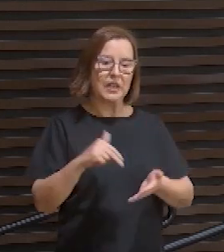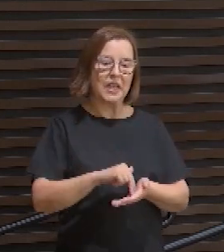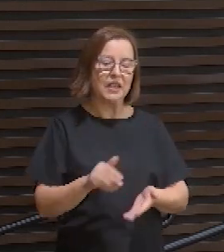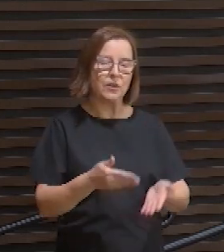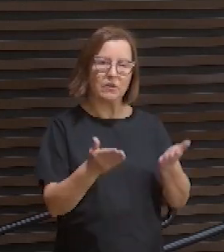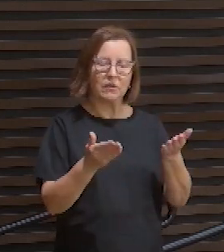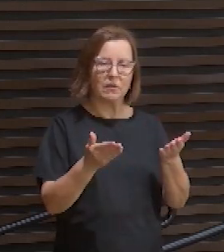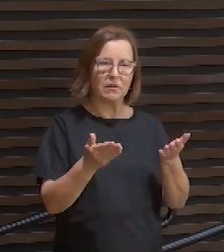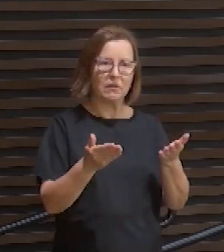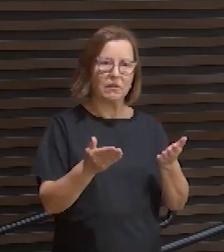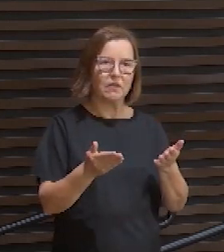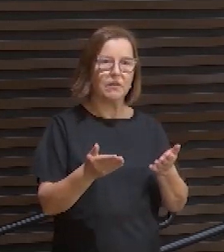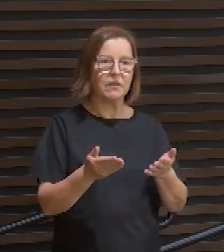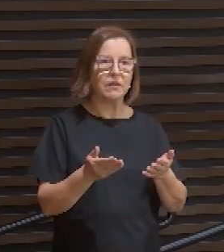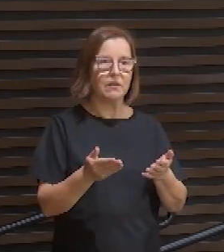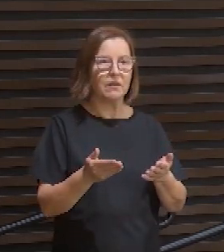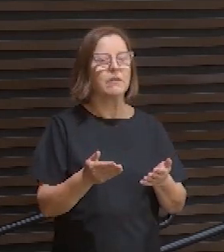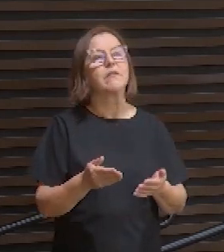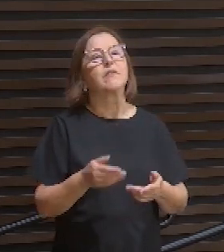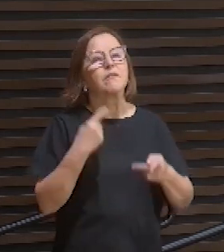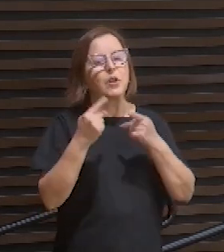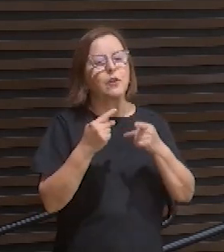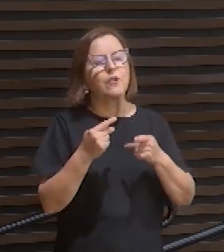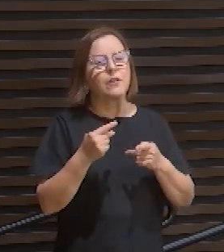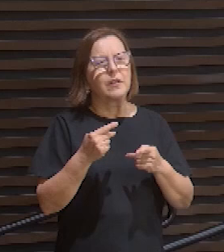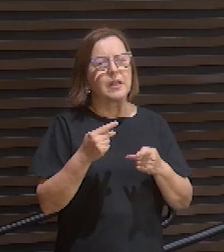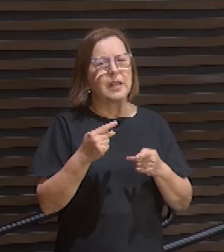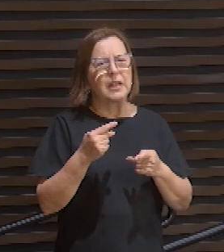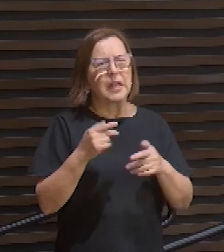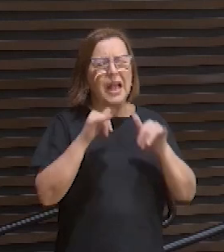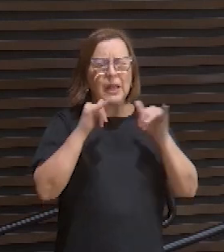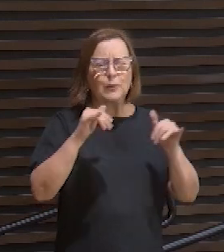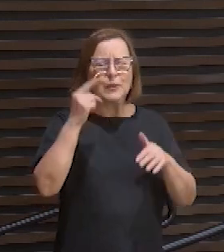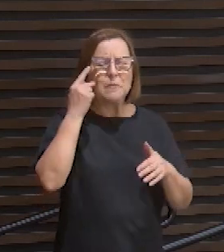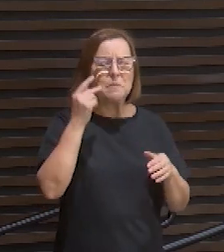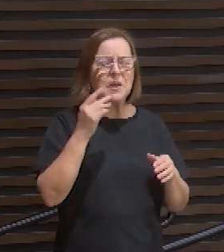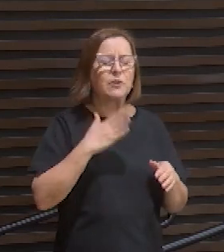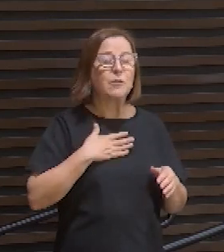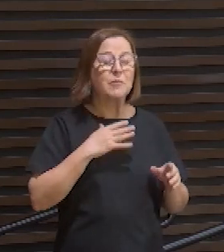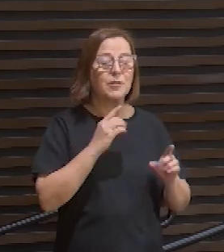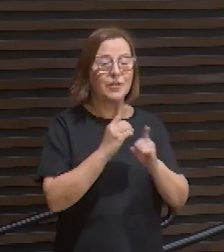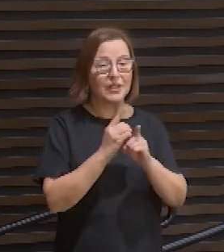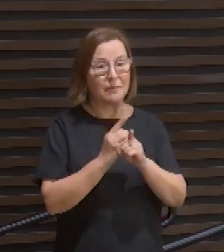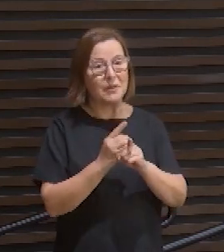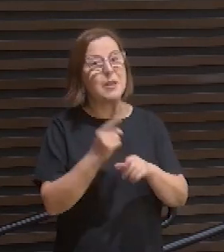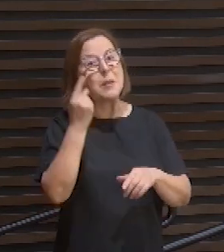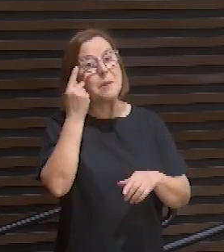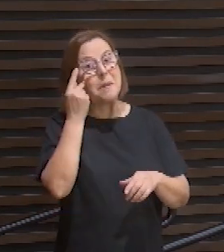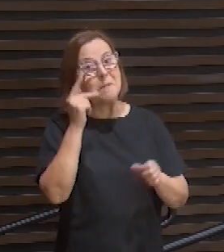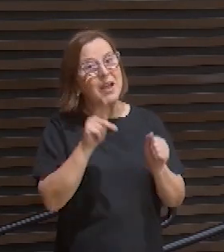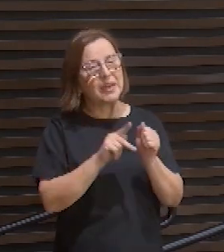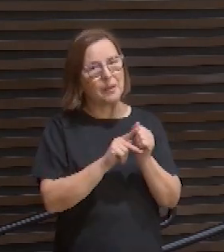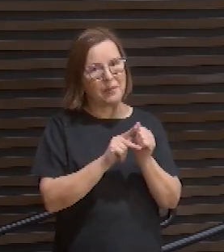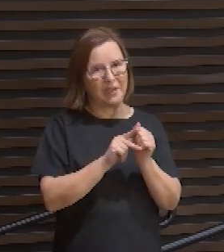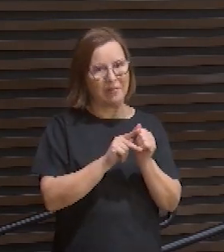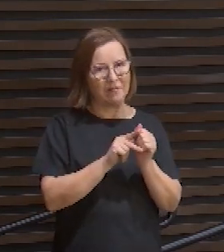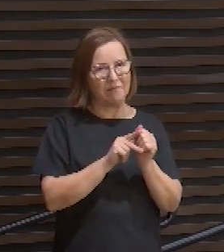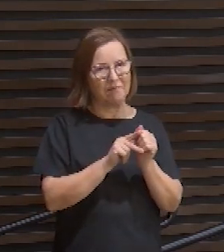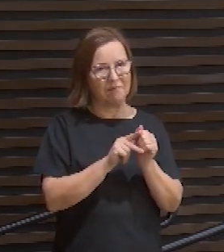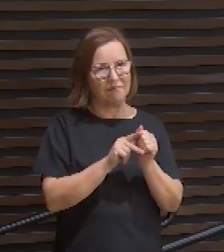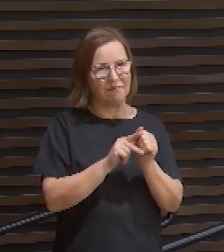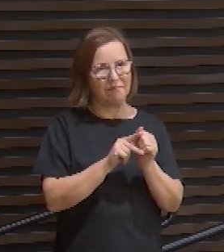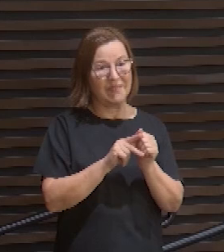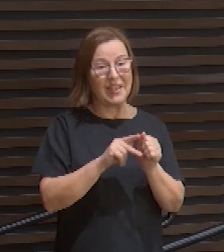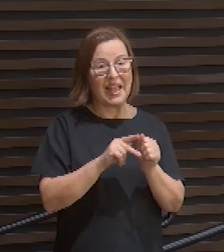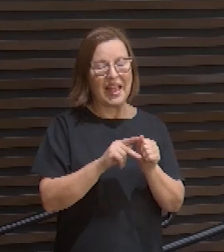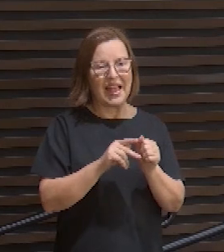o anjo fez questão de dizer, vai dizer para os meus discípulos e a Pedro, que ele ressuscitou e vai adiante de vós para Galiléia. É um tratamento especial do